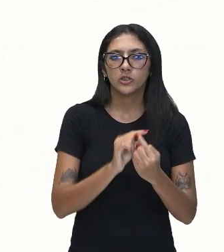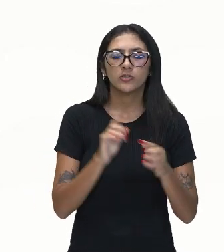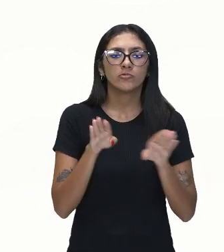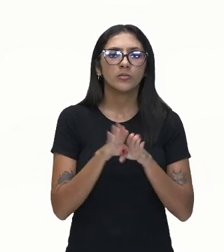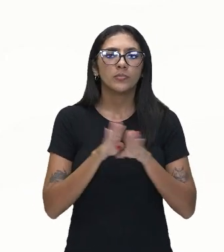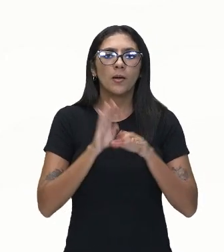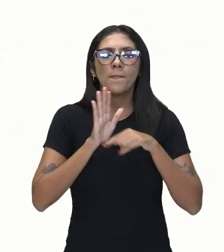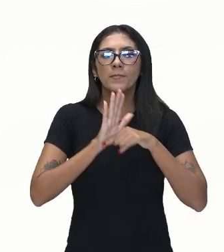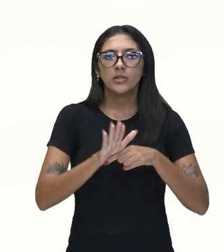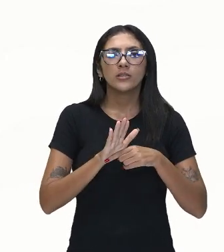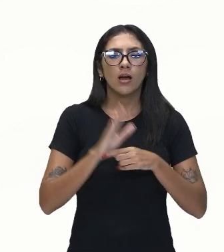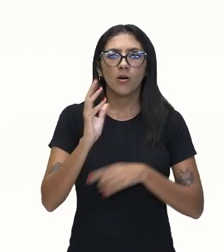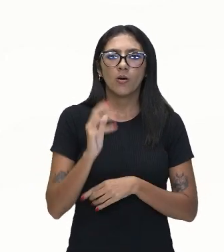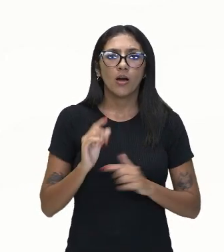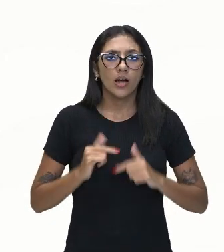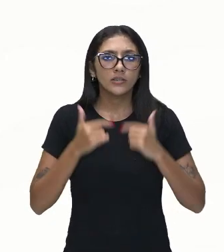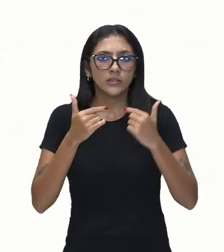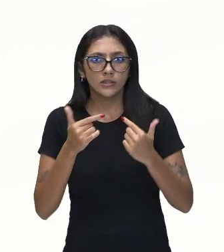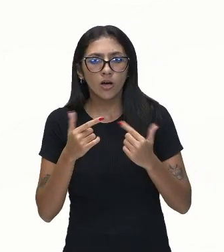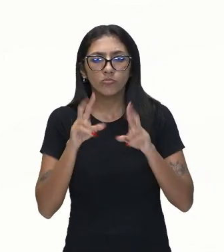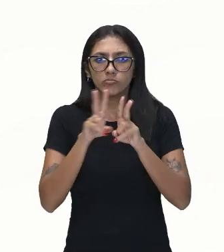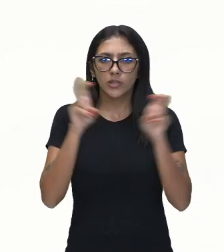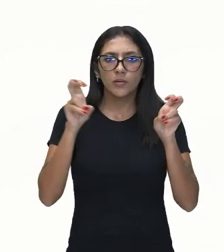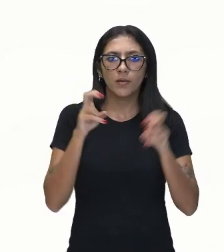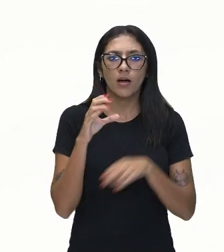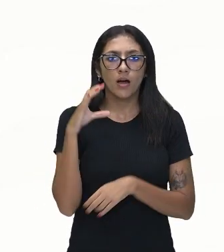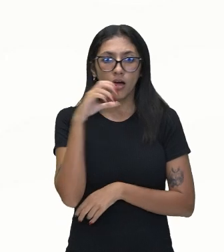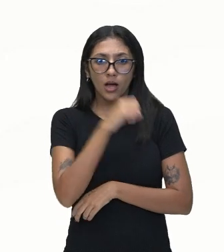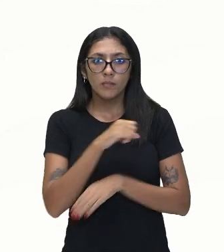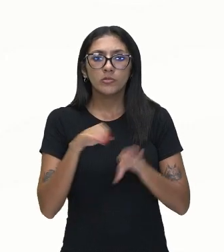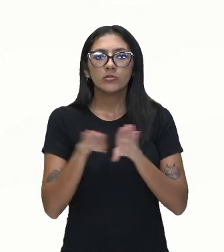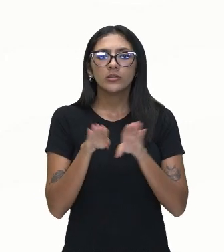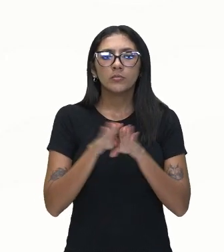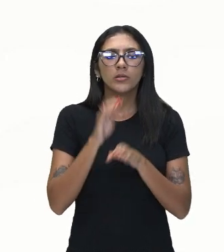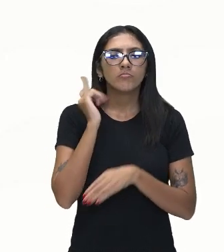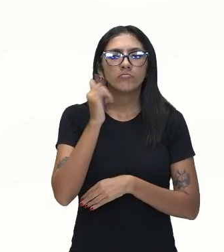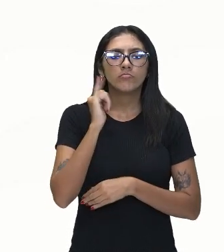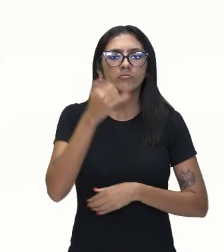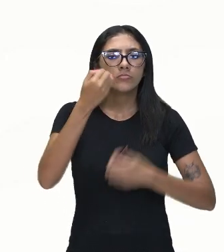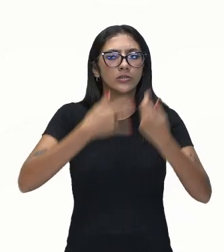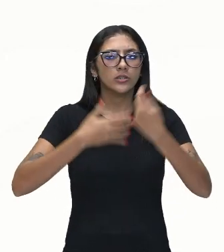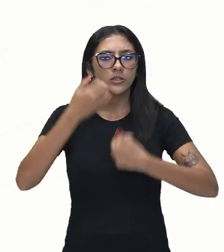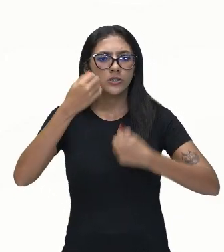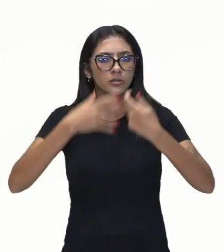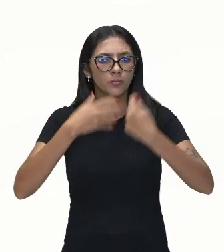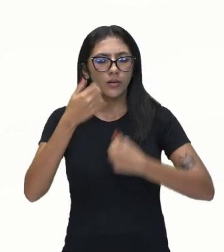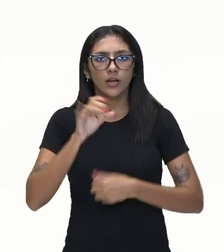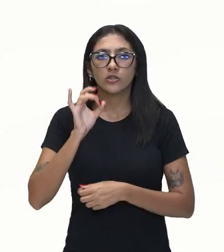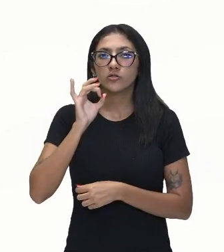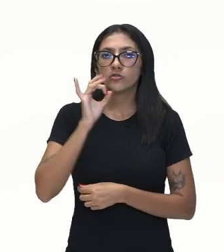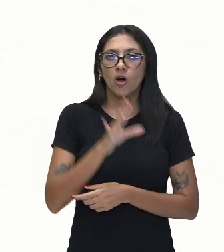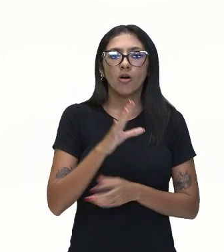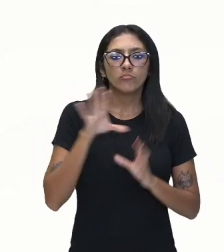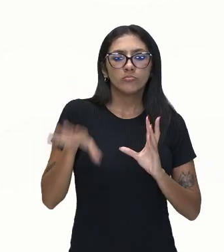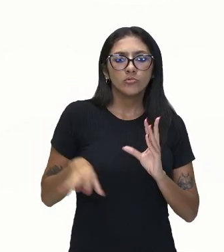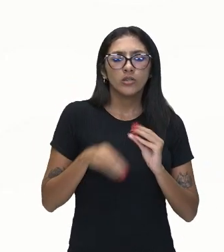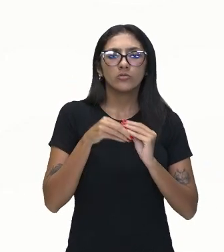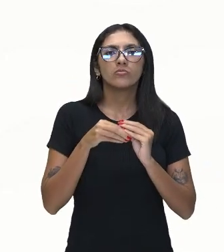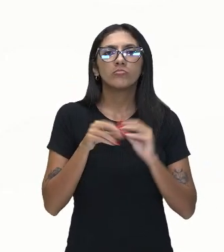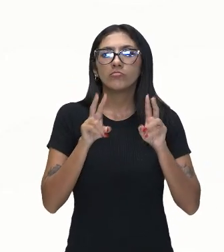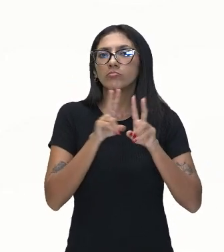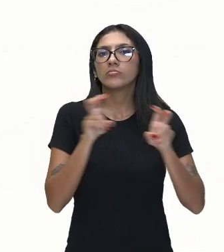fato de maneira rápida e narrando o que realmente aconteceu e interessa para o leitor no início do